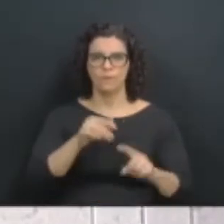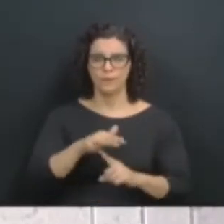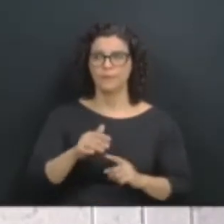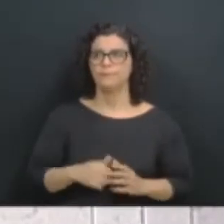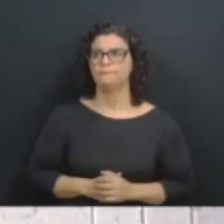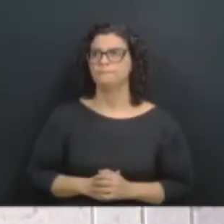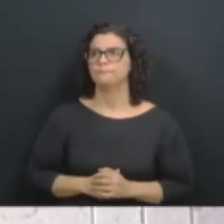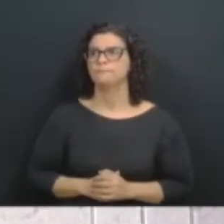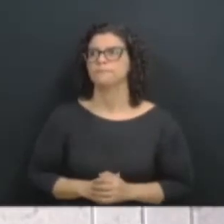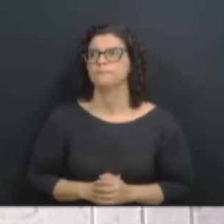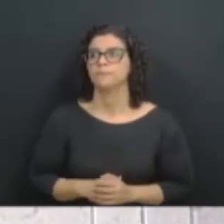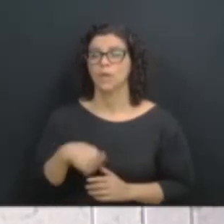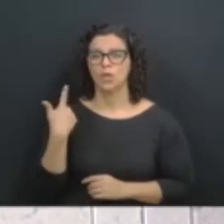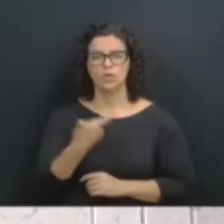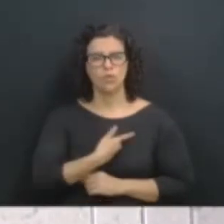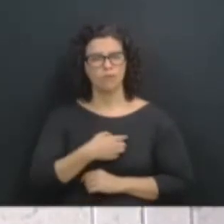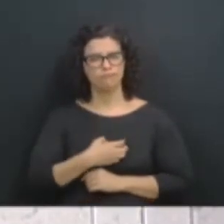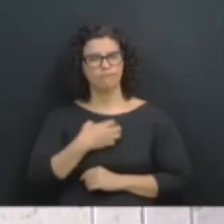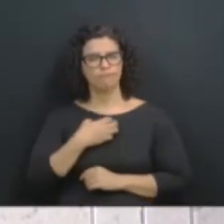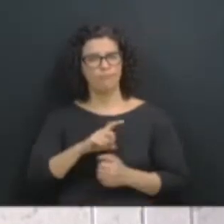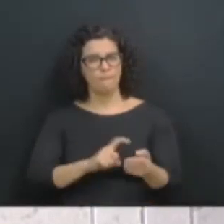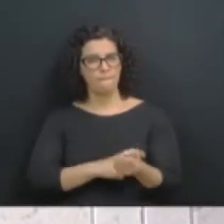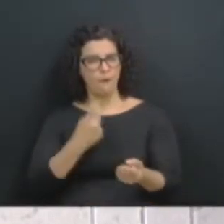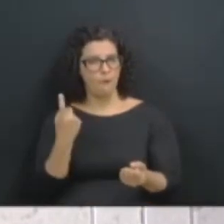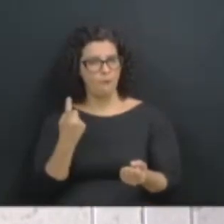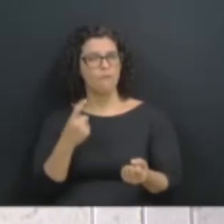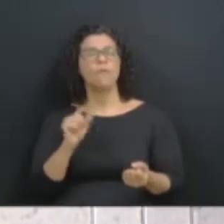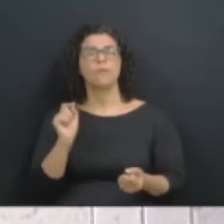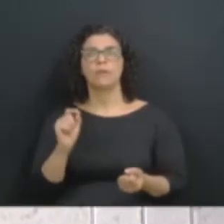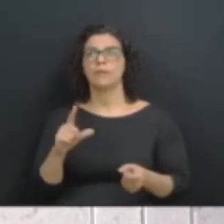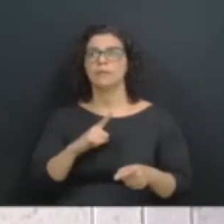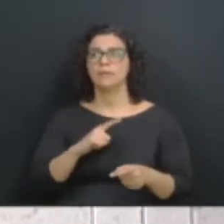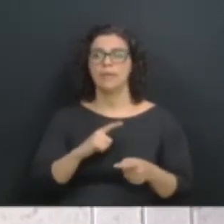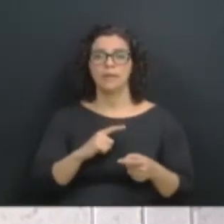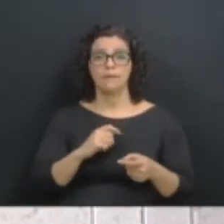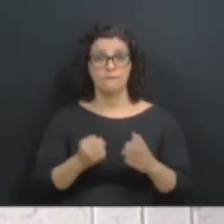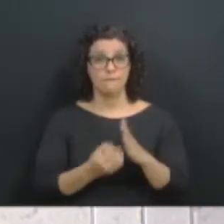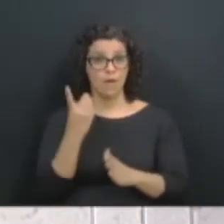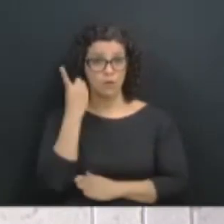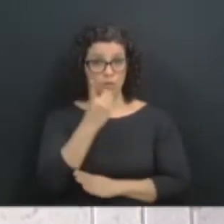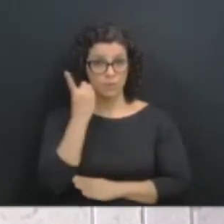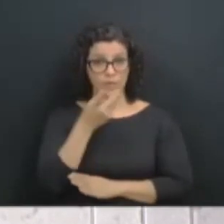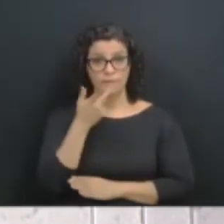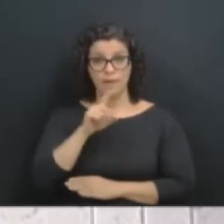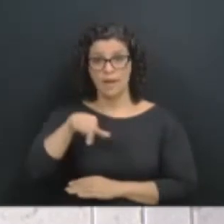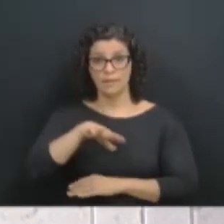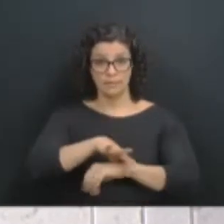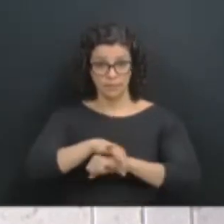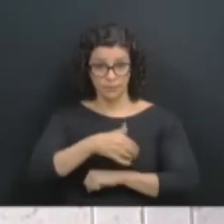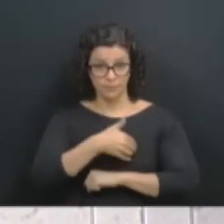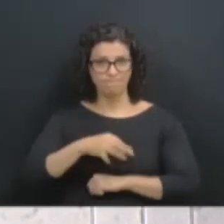paranaense. E a nossa indignação vai para além disso. Aqui há vários deputados que trabalham com o tema da segurança